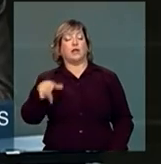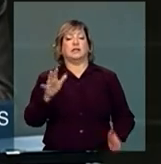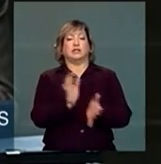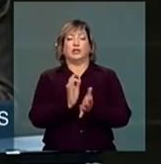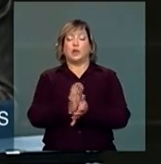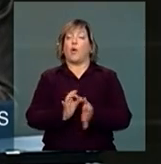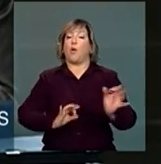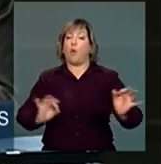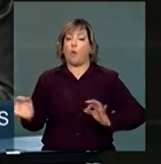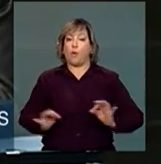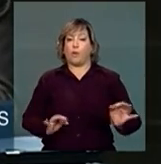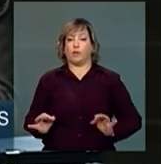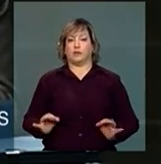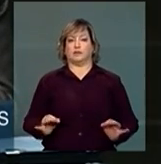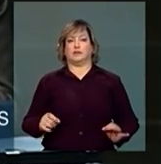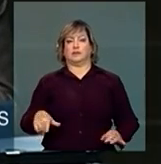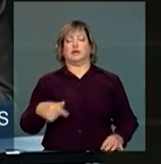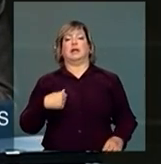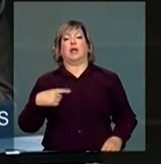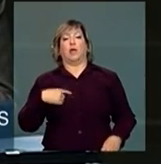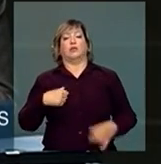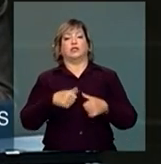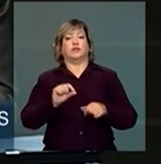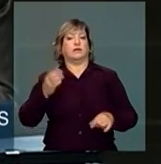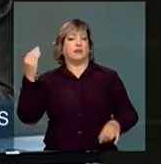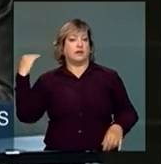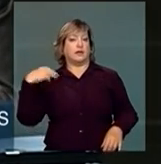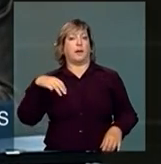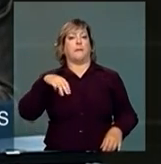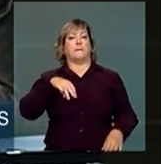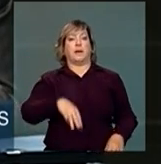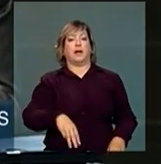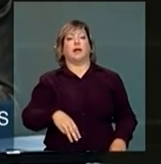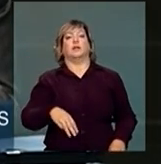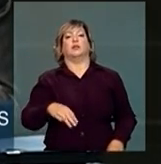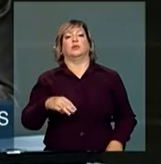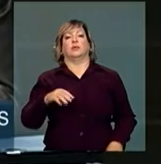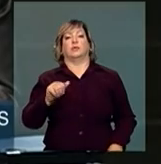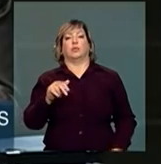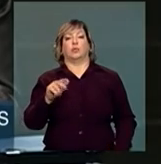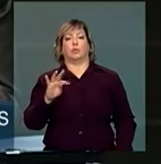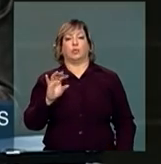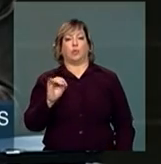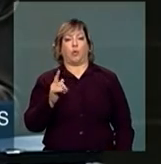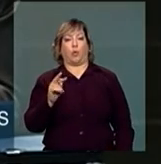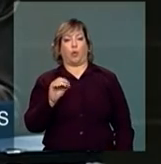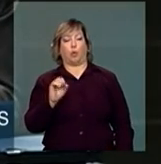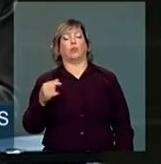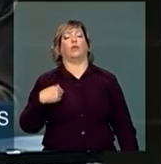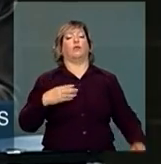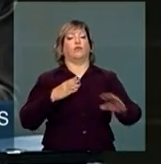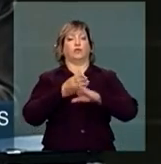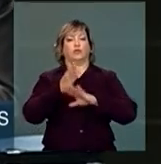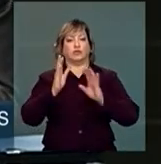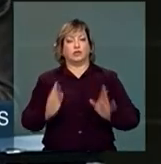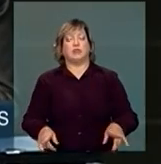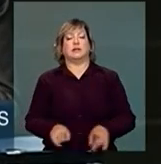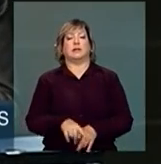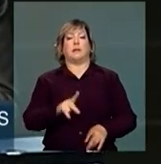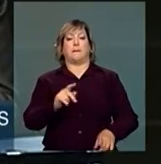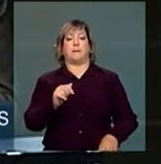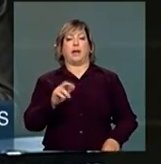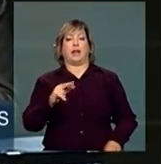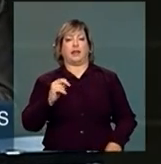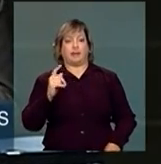organizado, está nos assistindo, Osmar, porque eu estive no Mato Grosso nesse final de semana, fui para o interior, assim como fui para o Paraná, assim como fui para